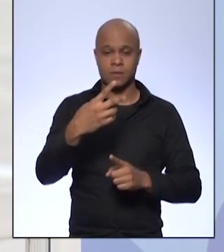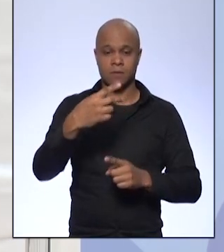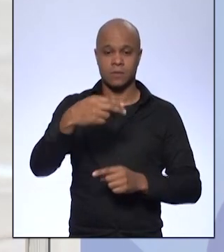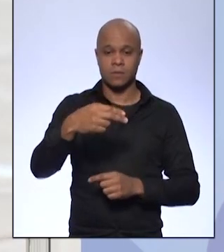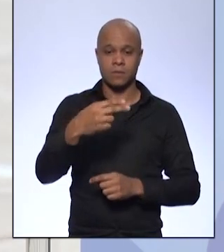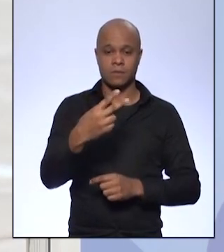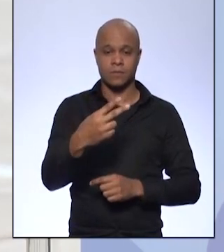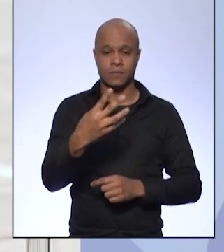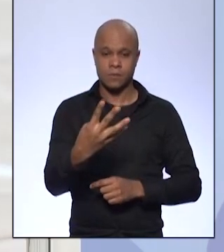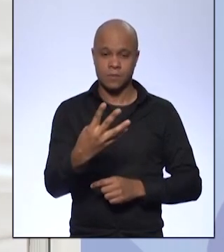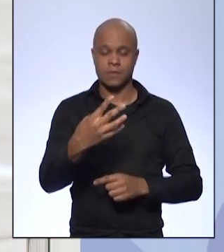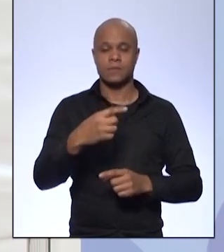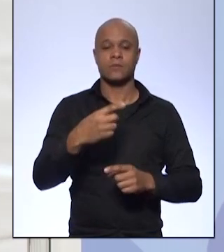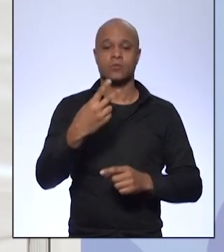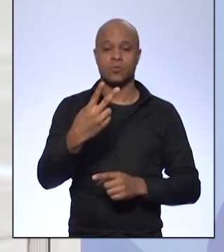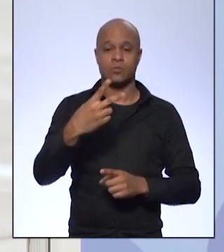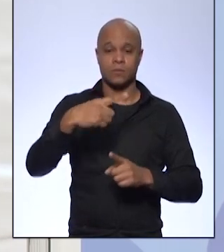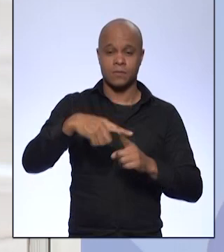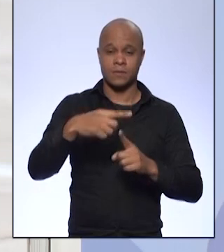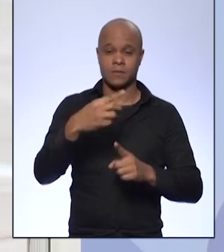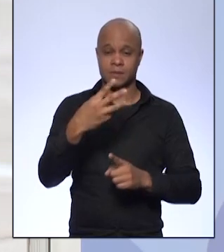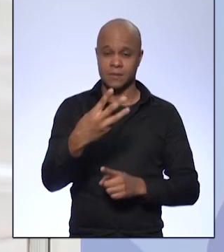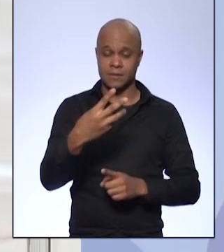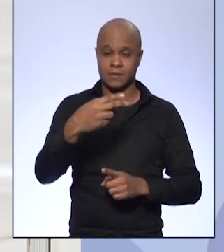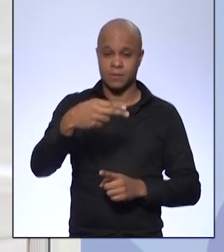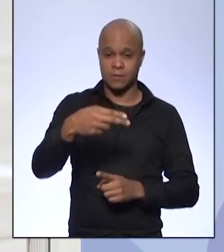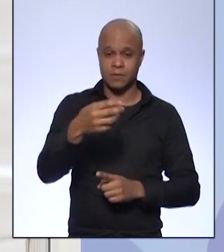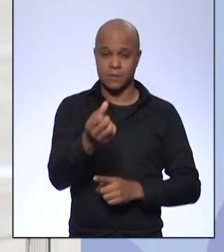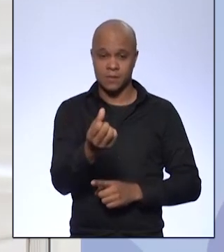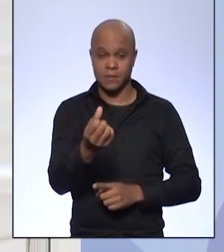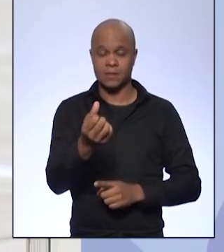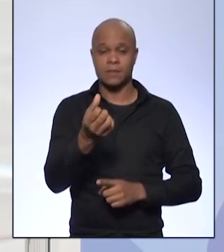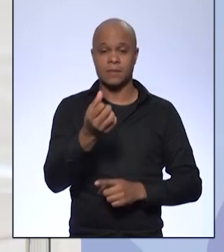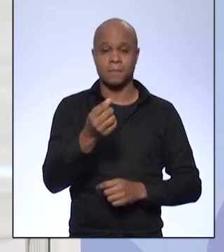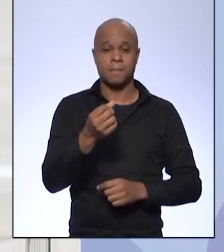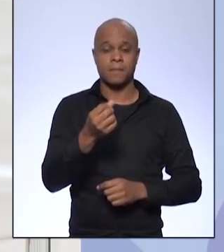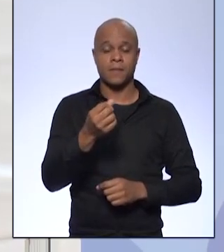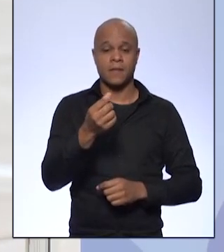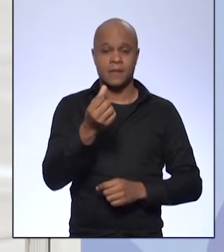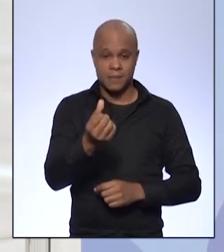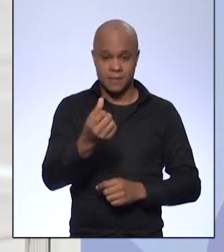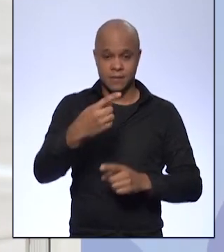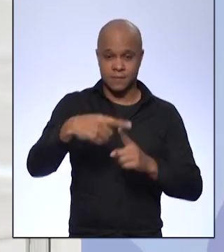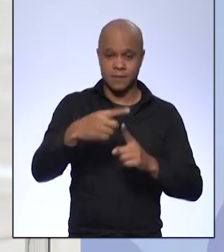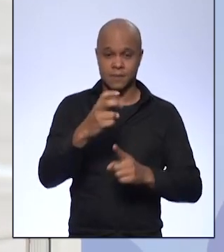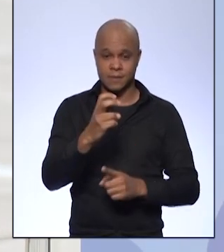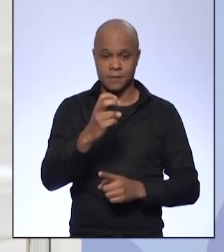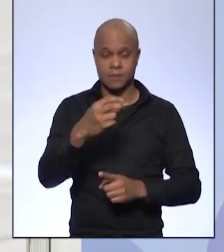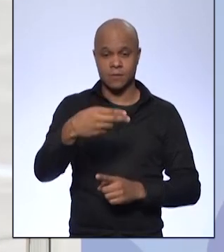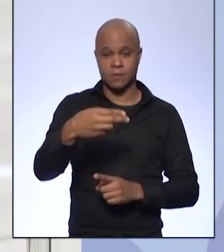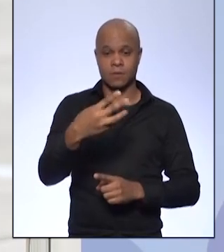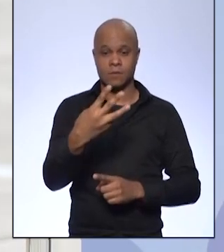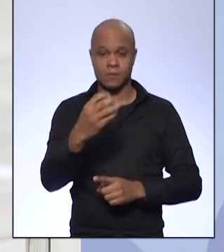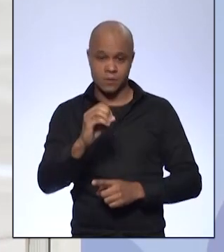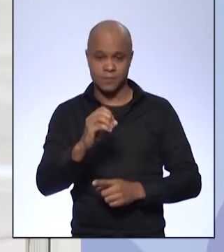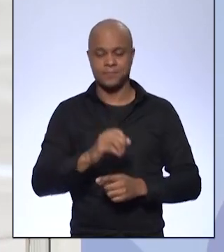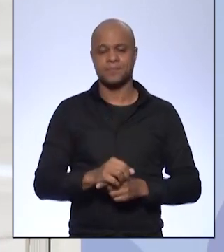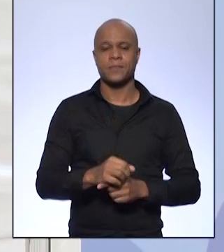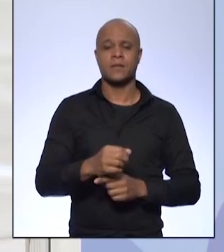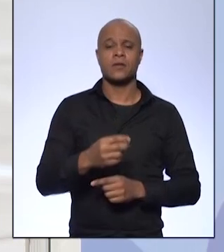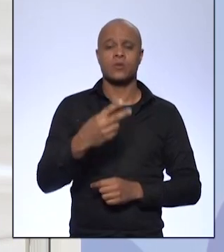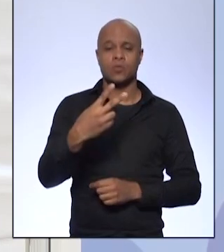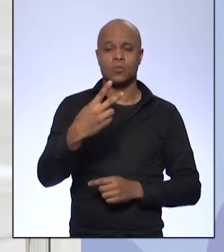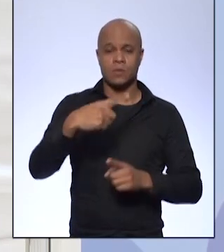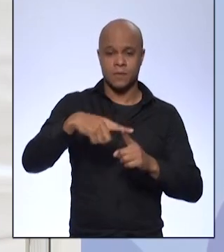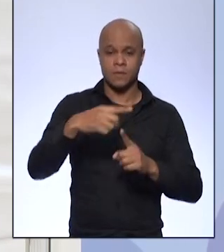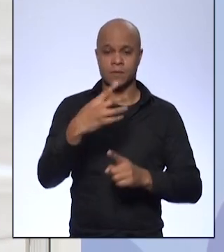24. 2 vezes 3, 6. 6 vezes 5, 30. 2 vezes